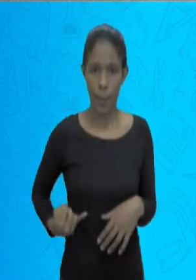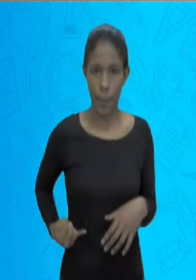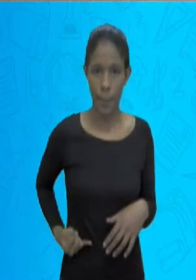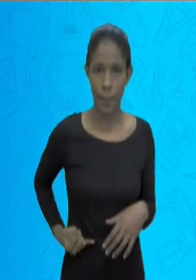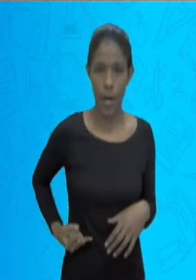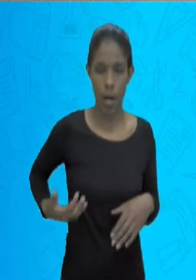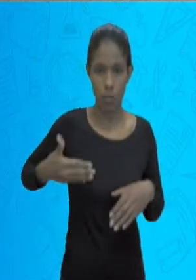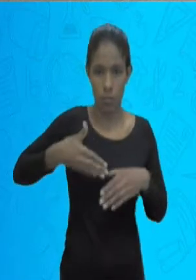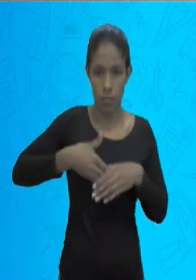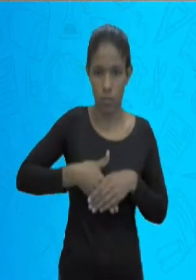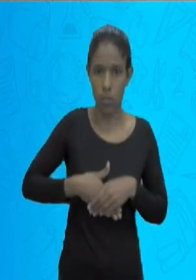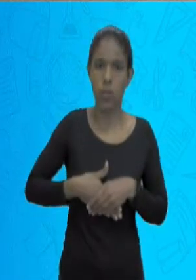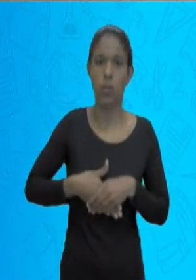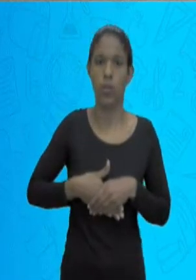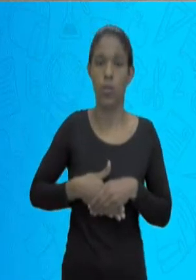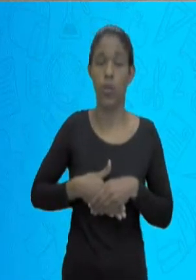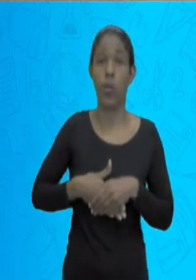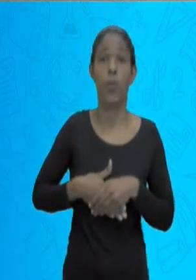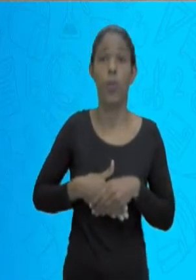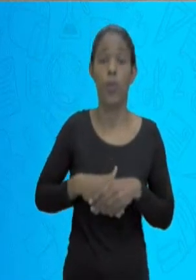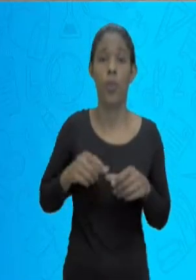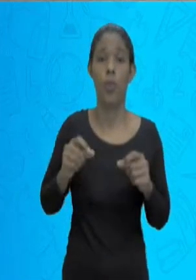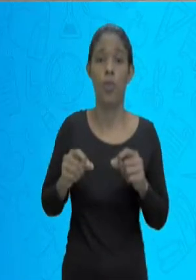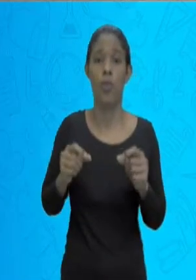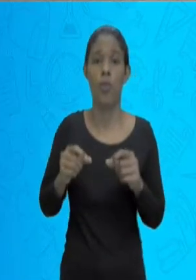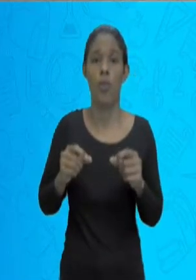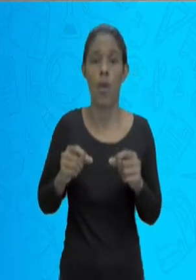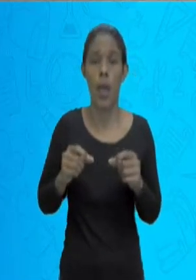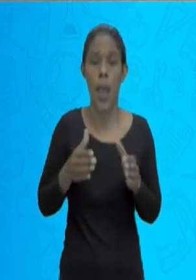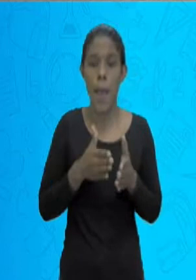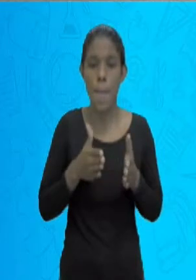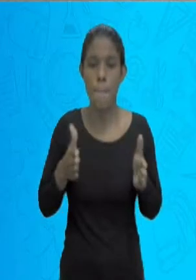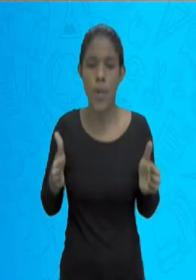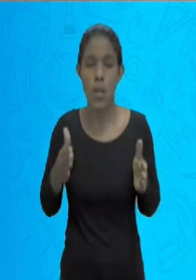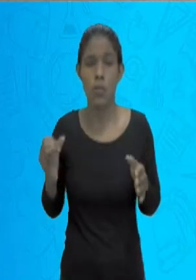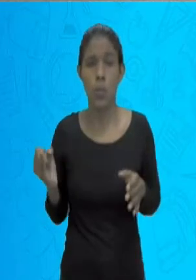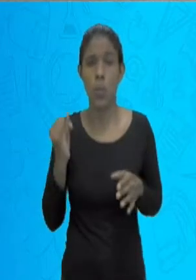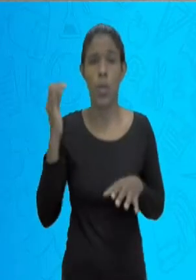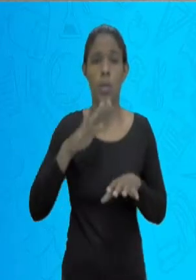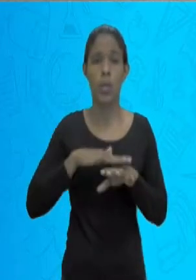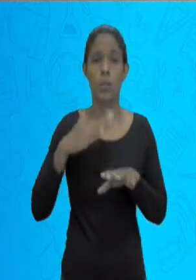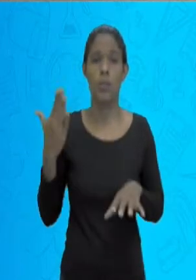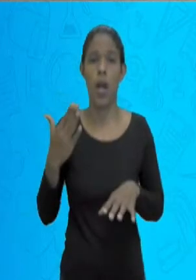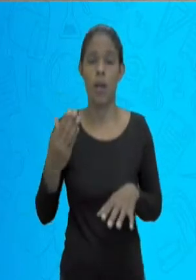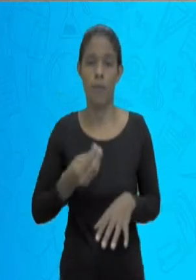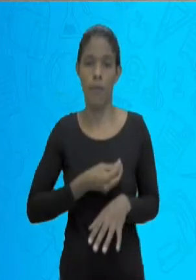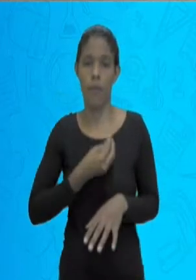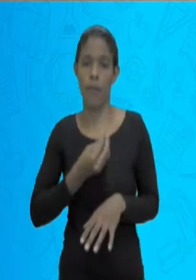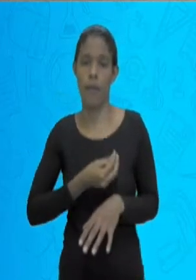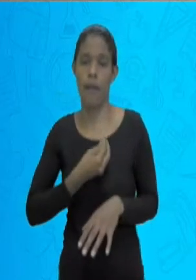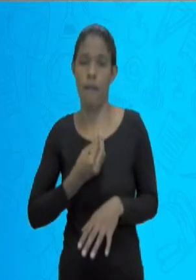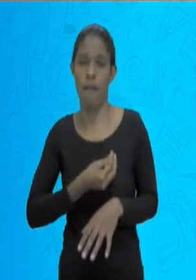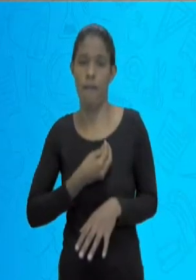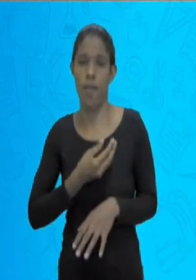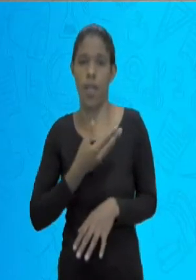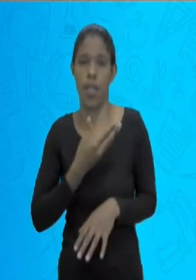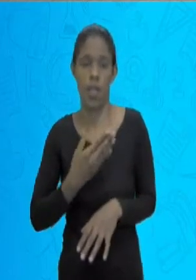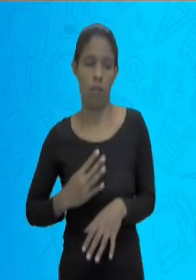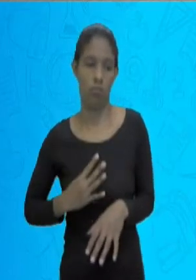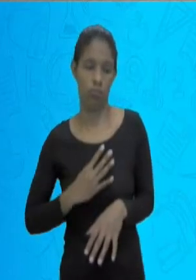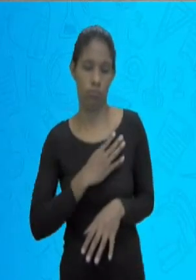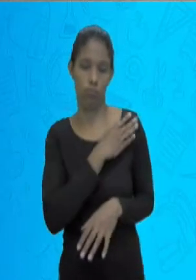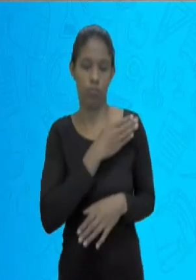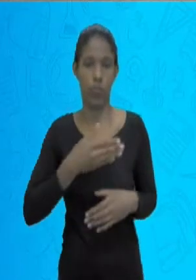carreira do jovem general Napoleão Bonaparte. Ele se destacou ao defender a França